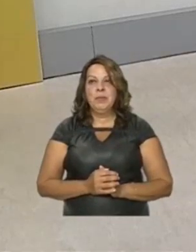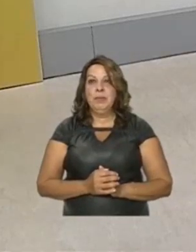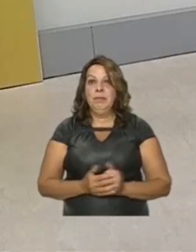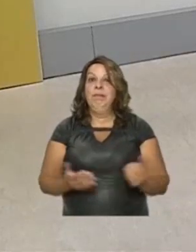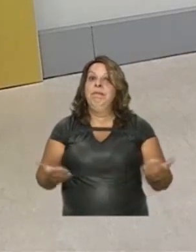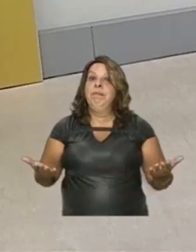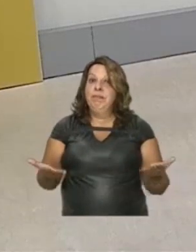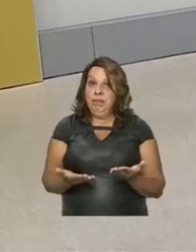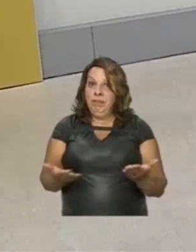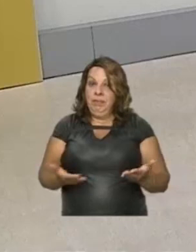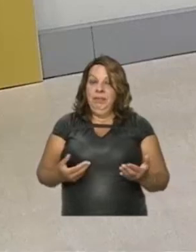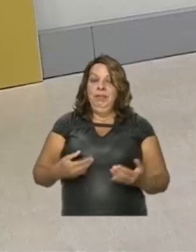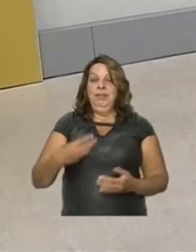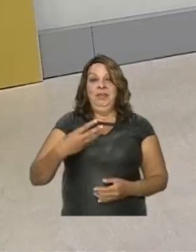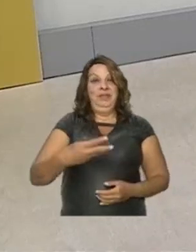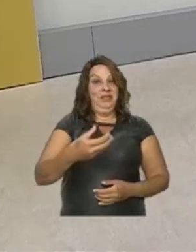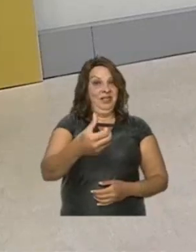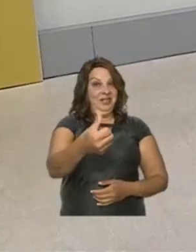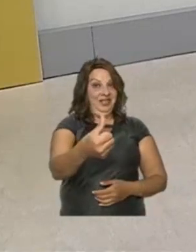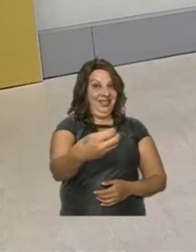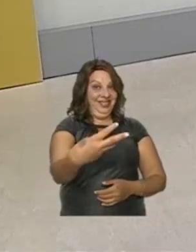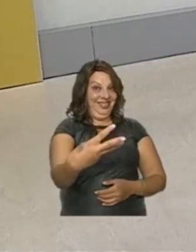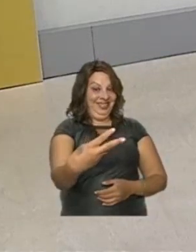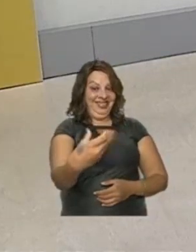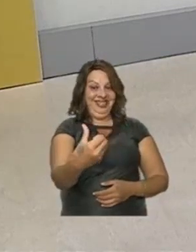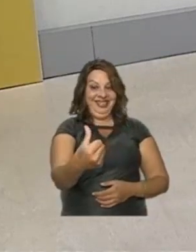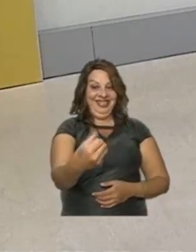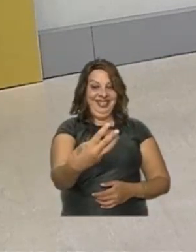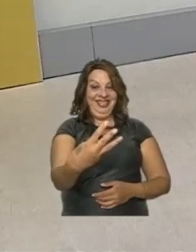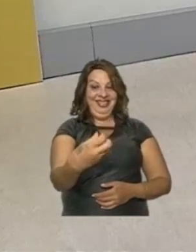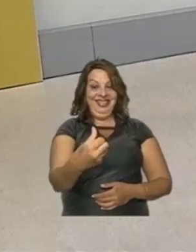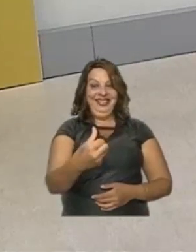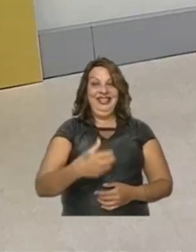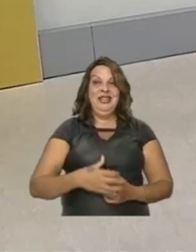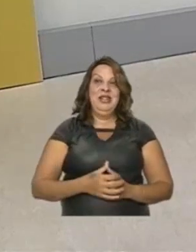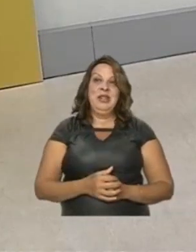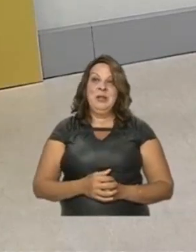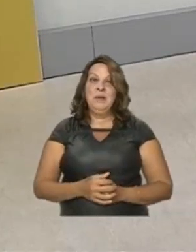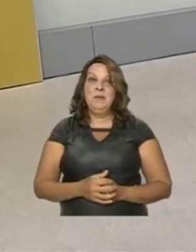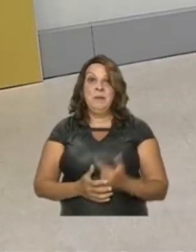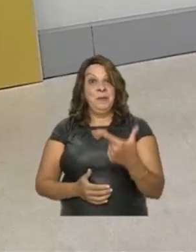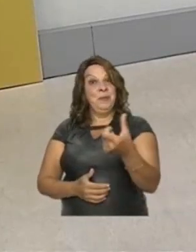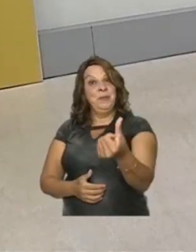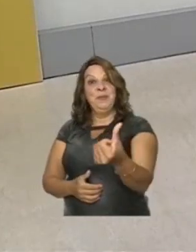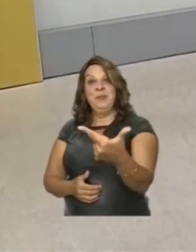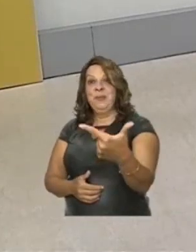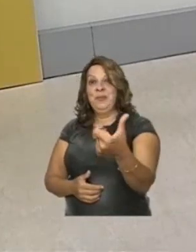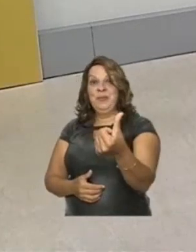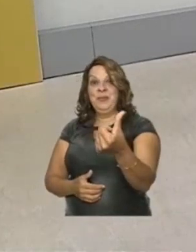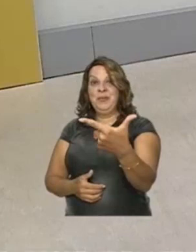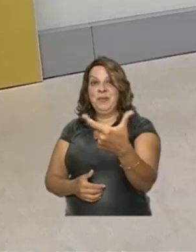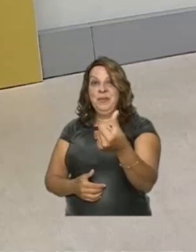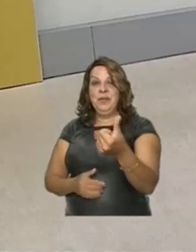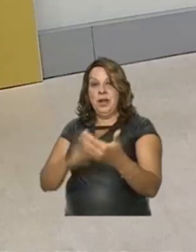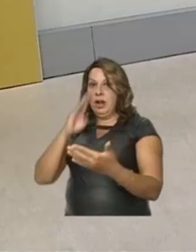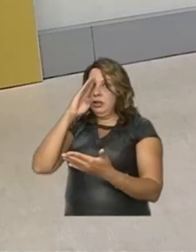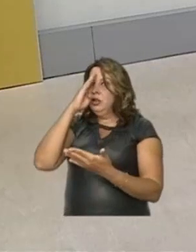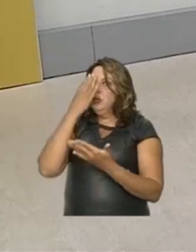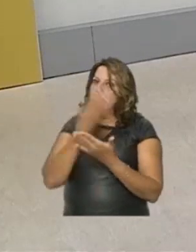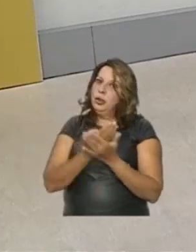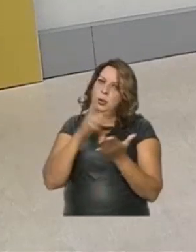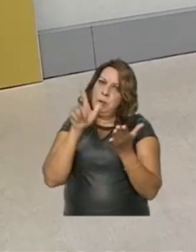agora 36, 36. 36, 26, vamos marcando aí,